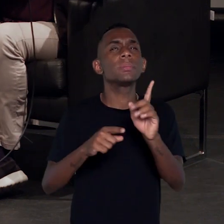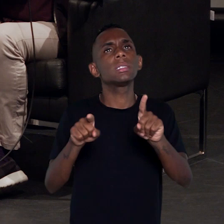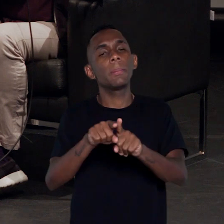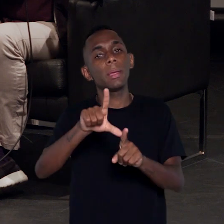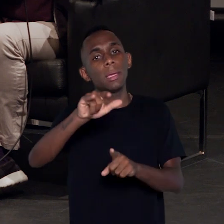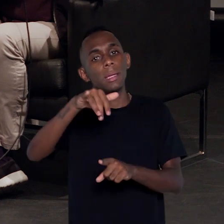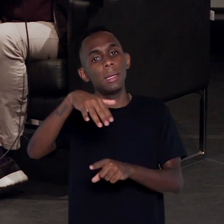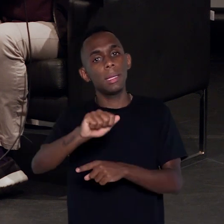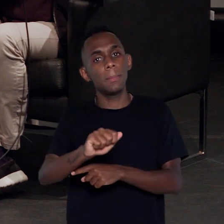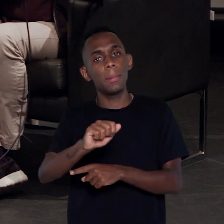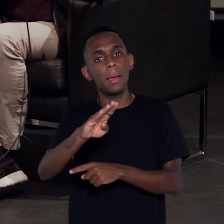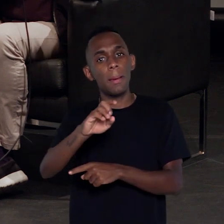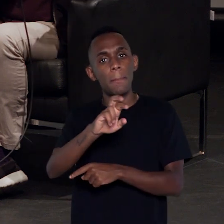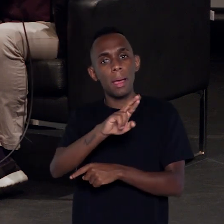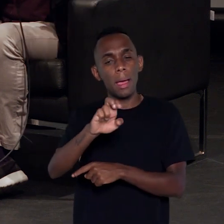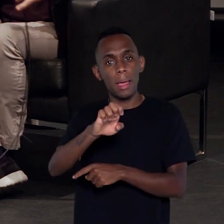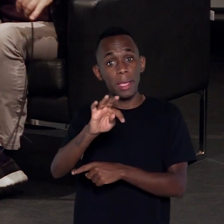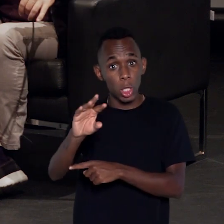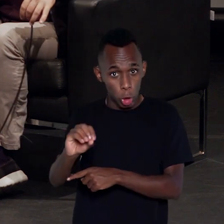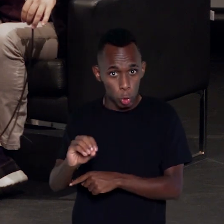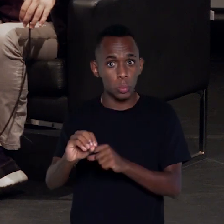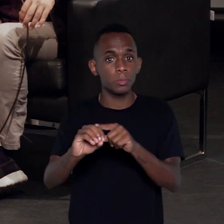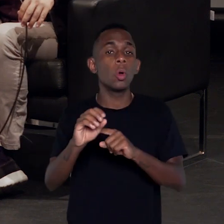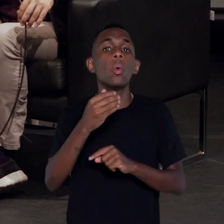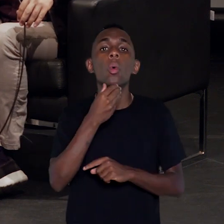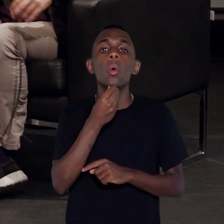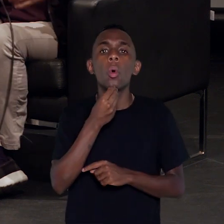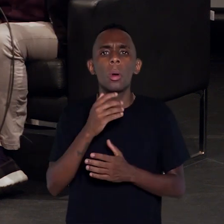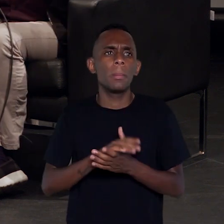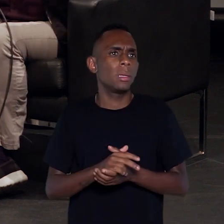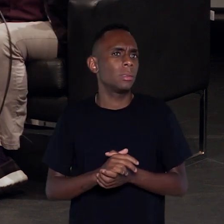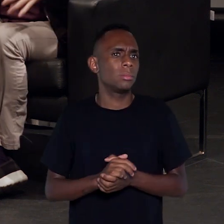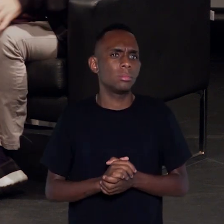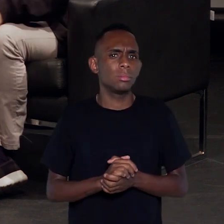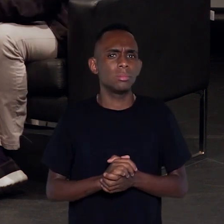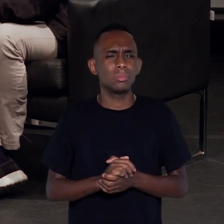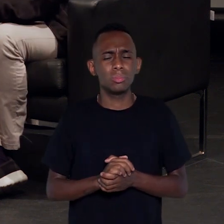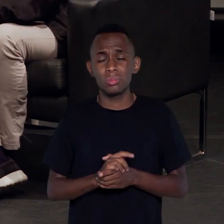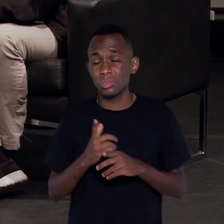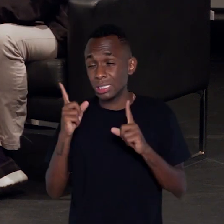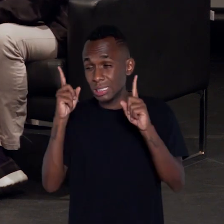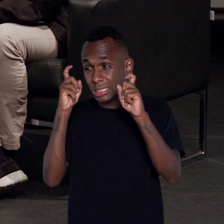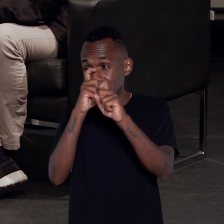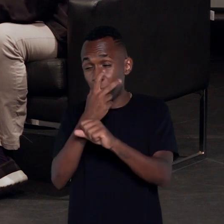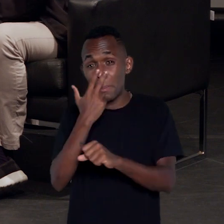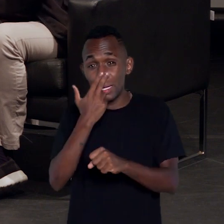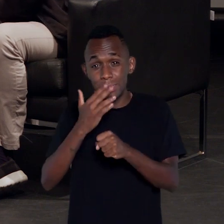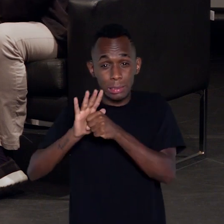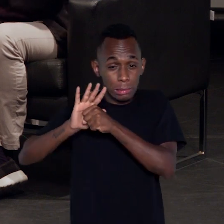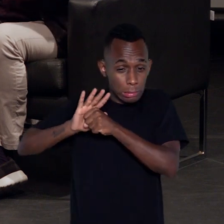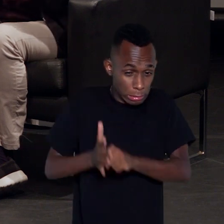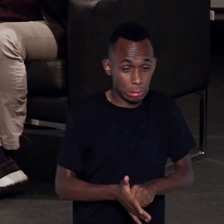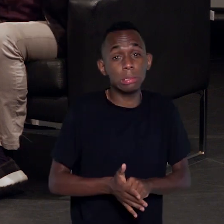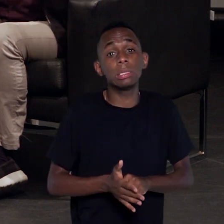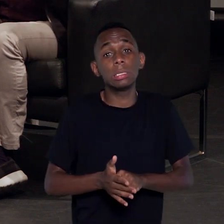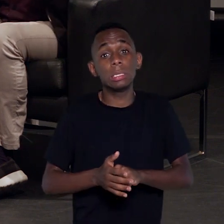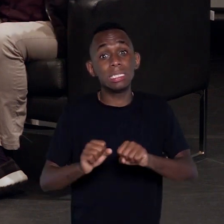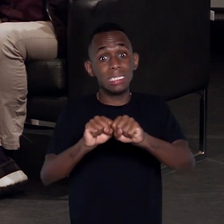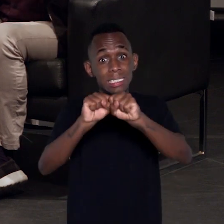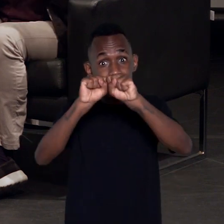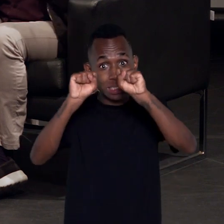no Lima Barreto, da mesma maneira, né, o Lima foi brutalizado por esse sistema, né, era uma